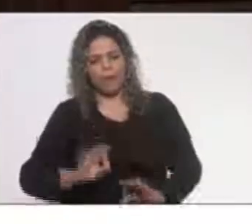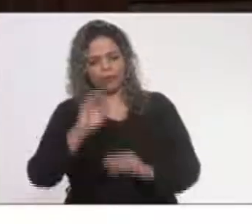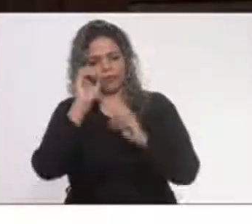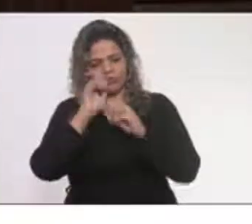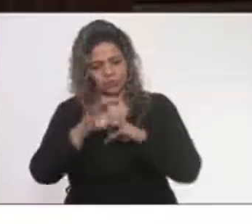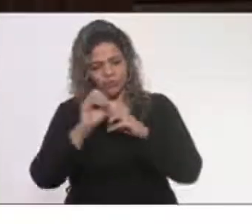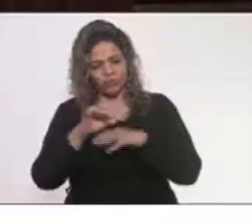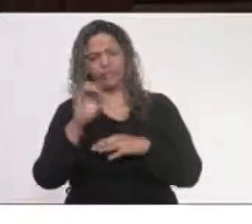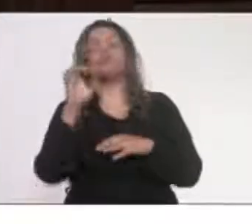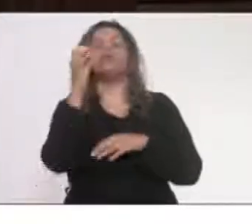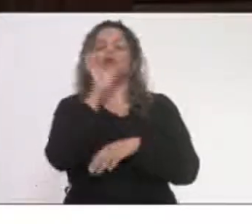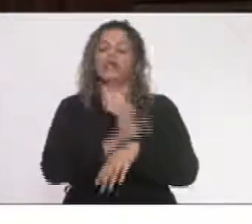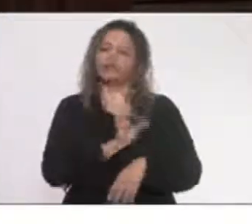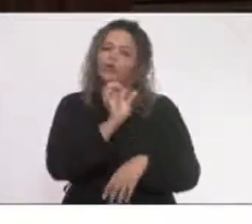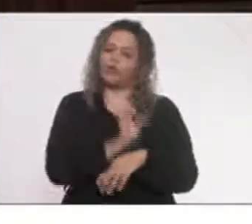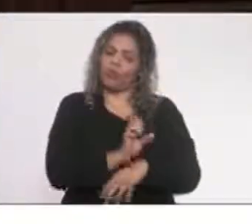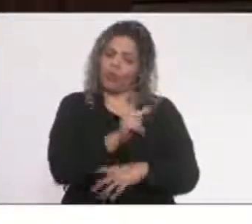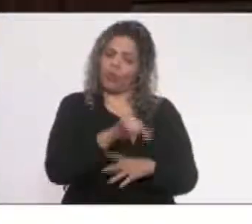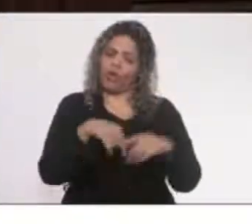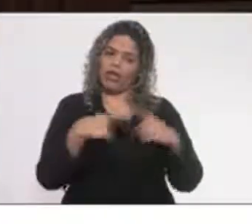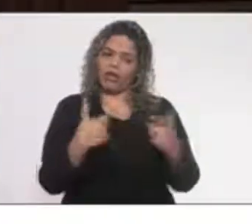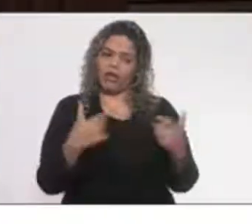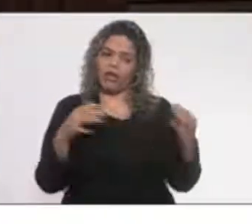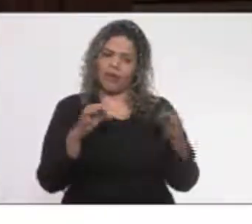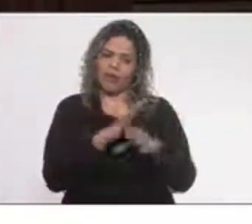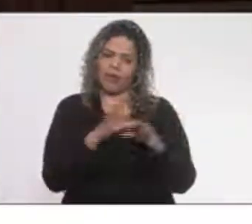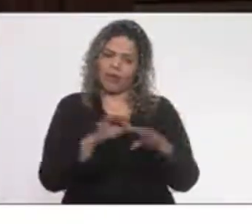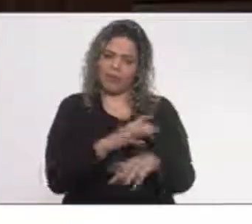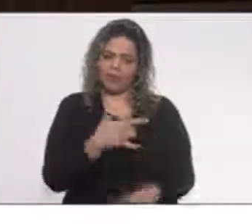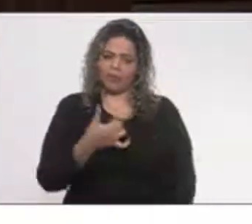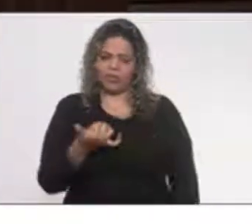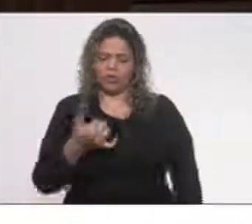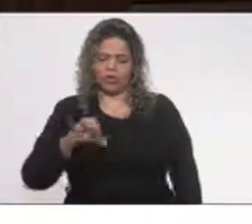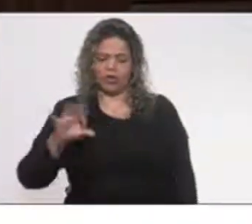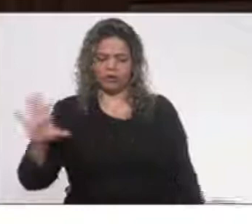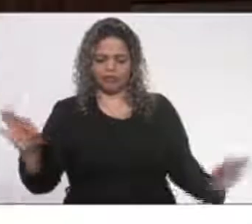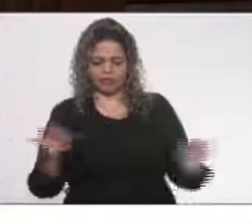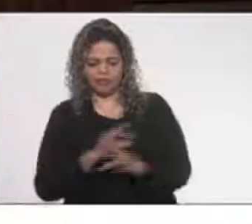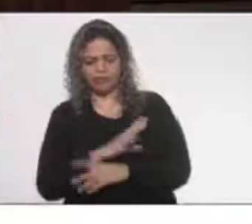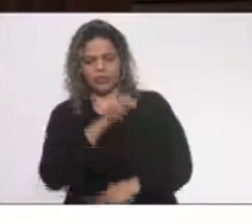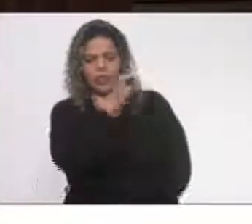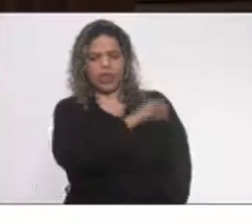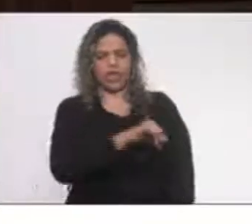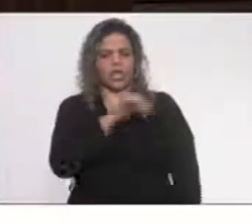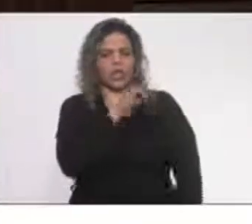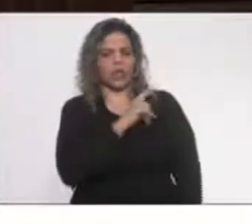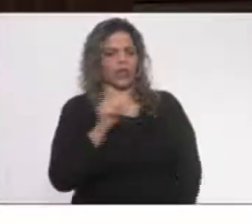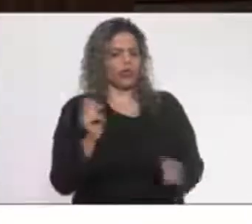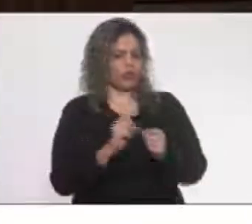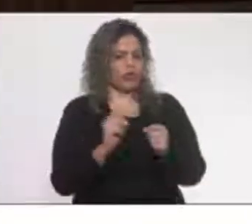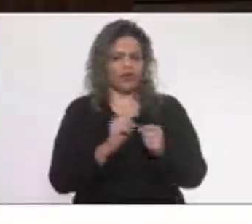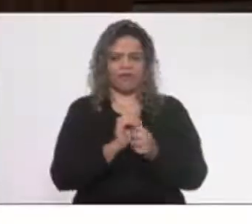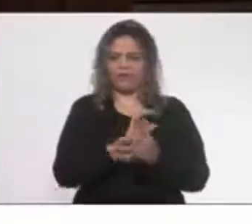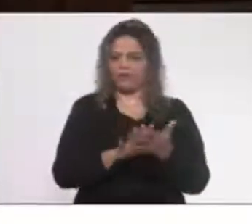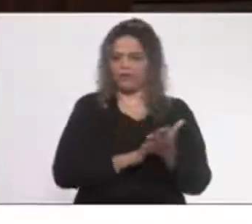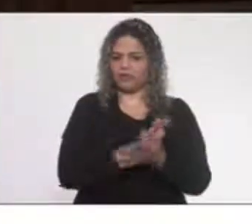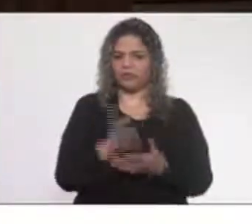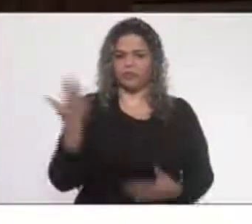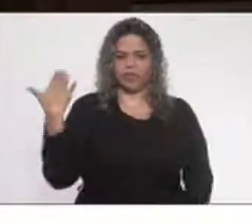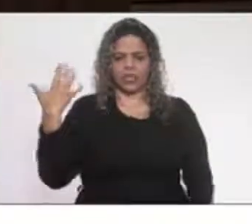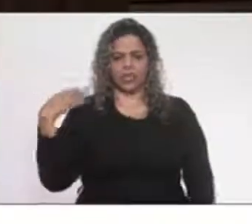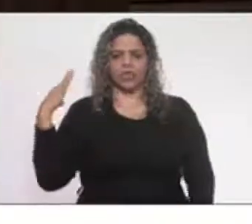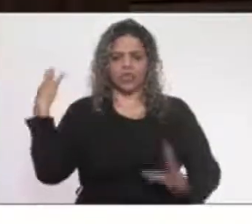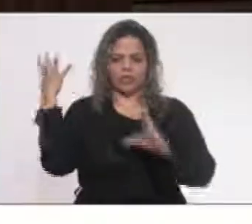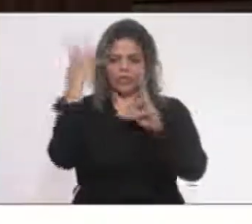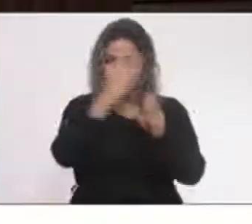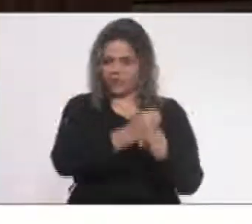Educação. O atual Plano Estadual de Educação vai expirar agora em 2019. O Rio de Janeiro já não fez o dever de casa de fazer a revisão do